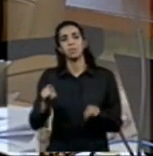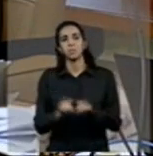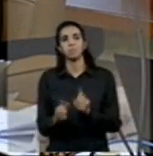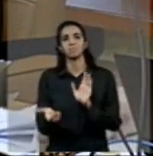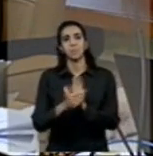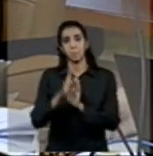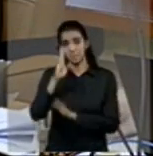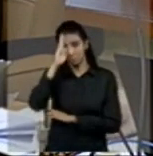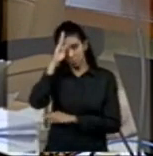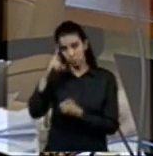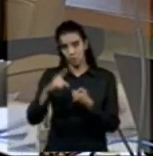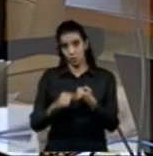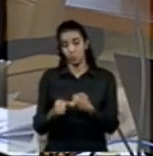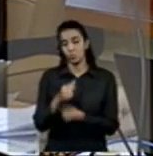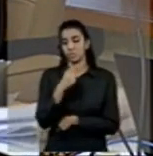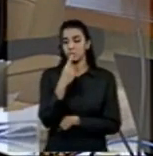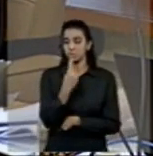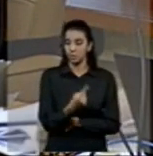caput do artigo